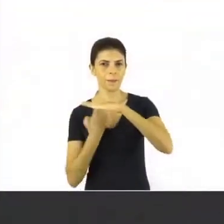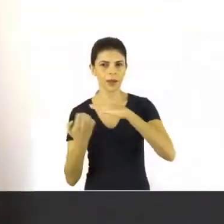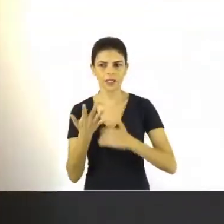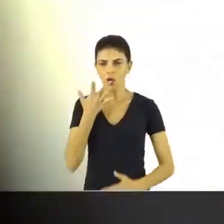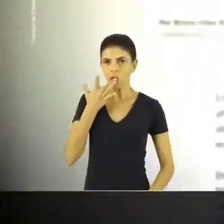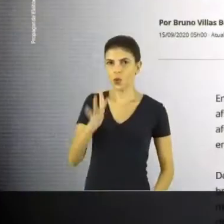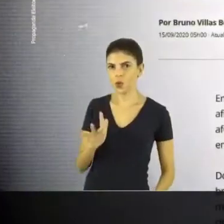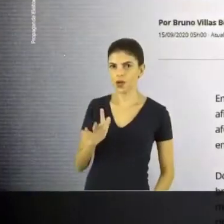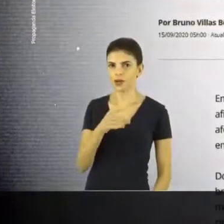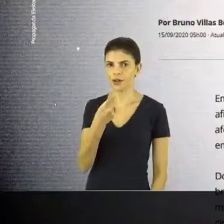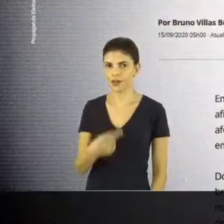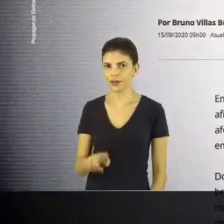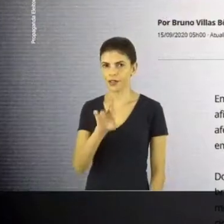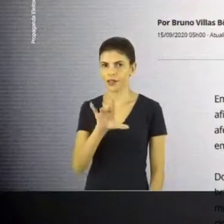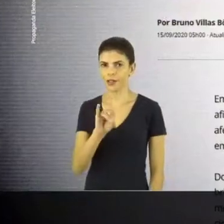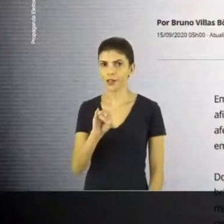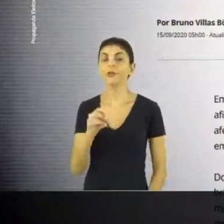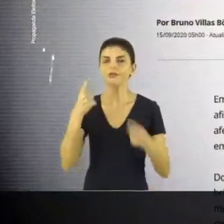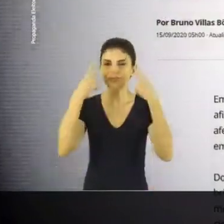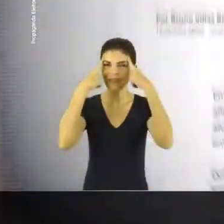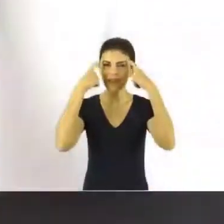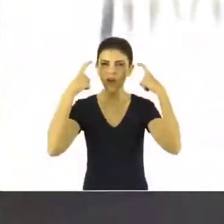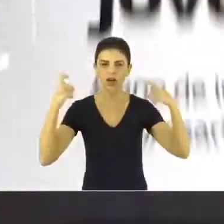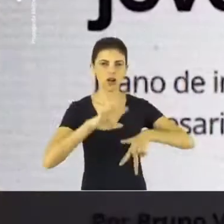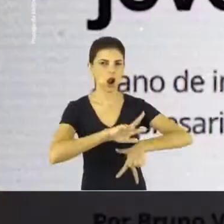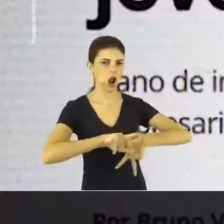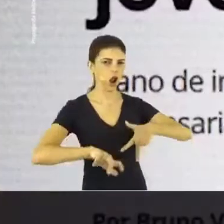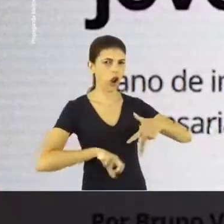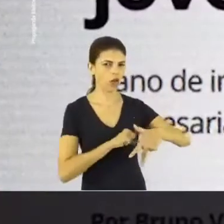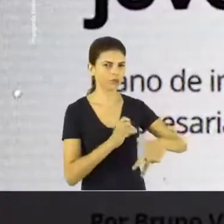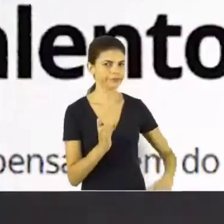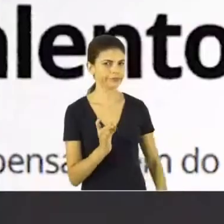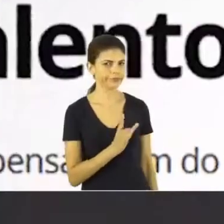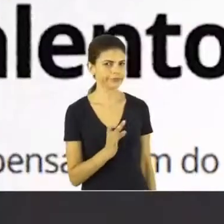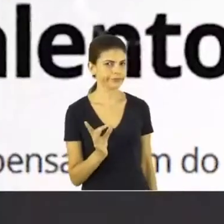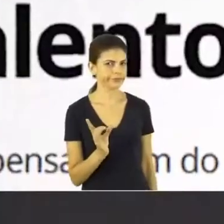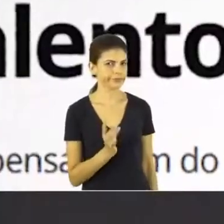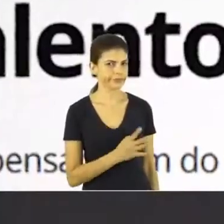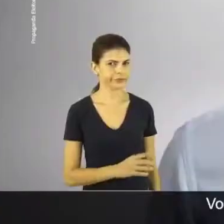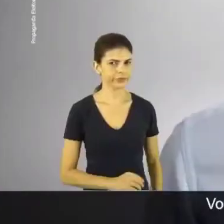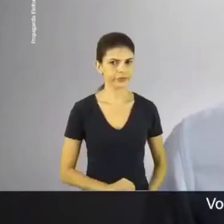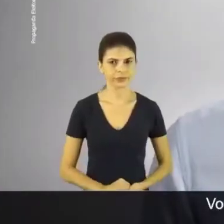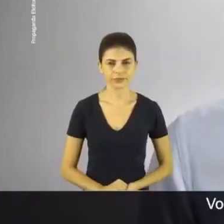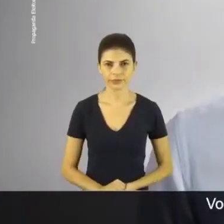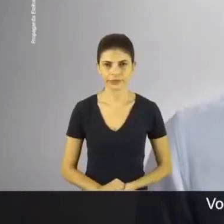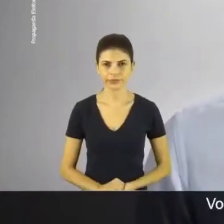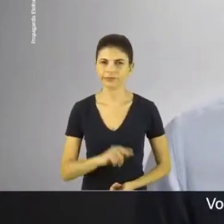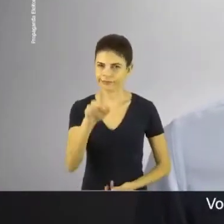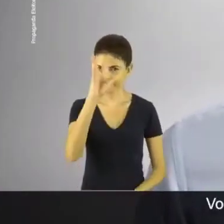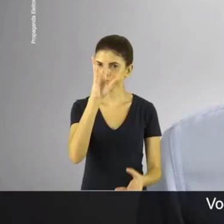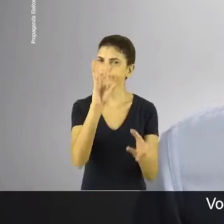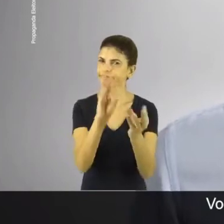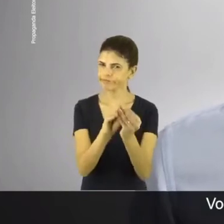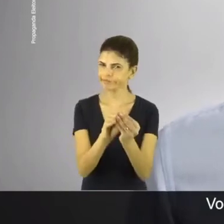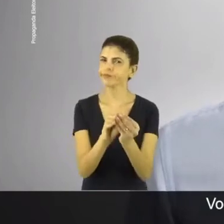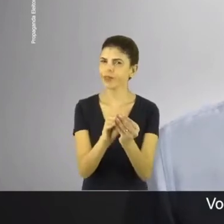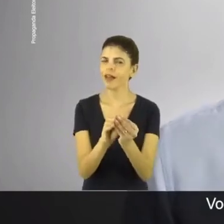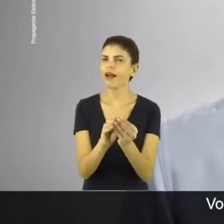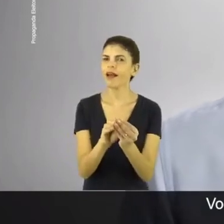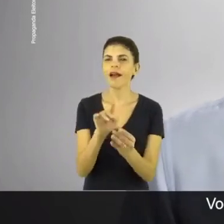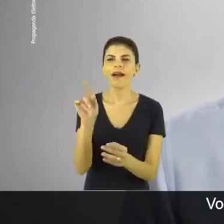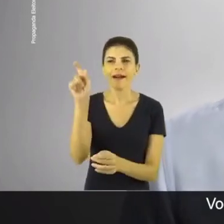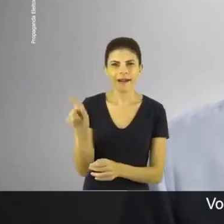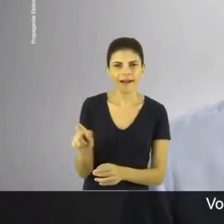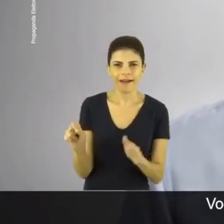Centenas de empresas estão fugindo do Rio, com medo da violência e da corrupção. Você deve ter um amigo que